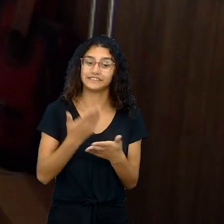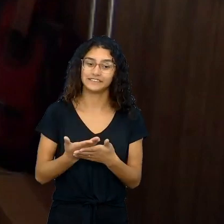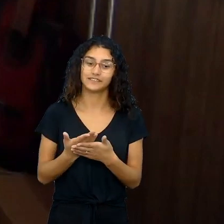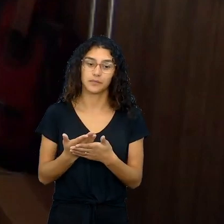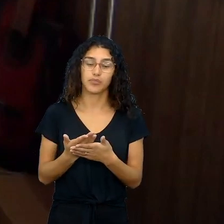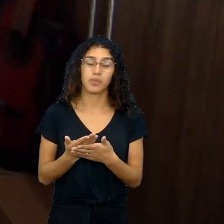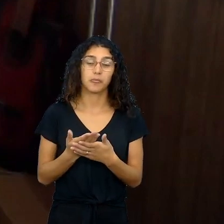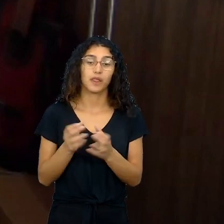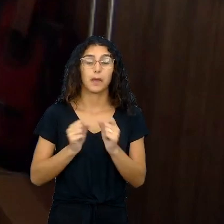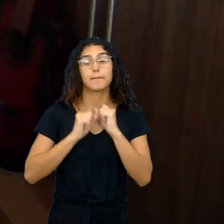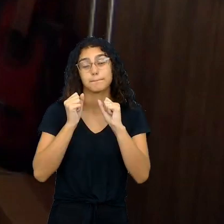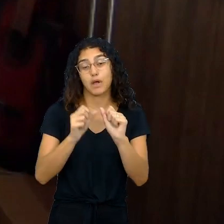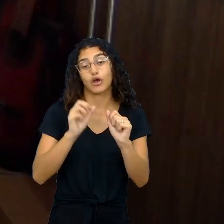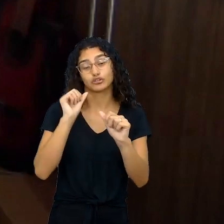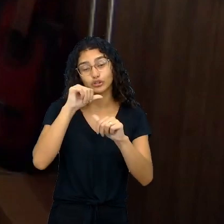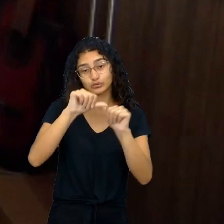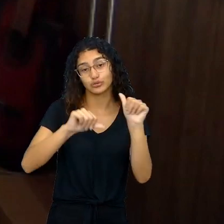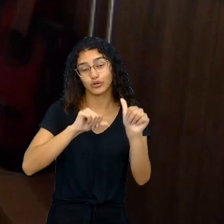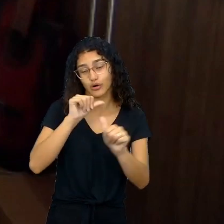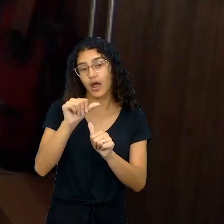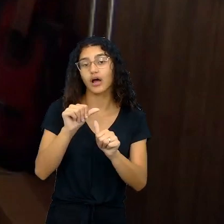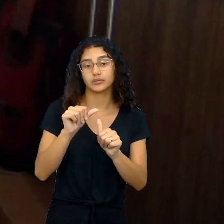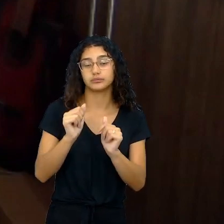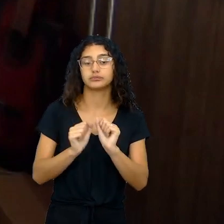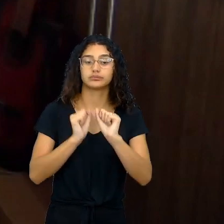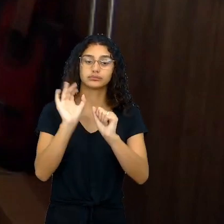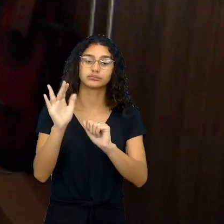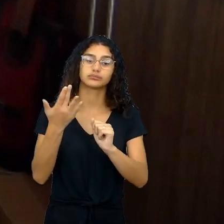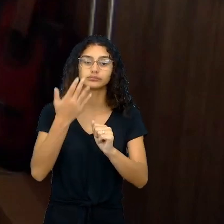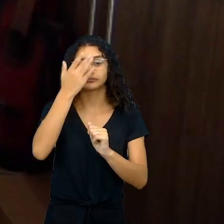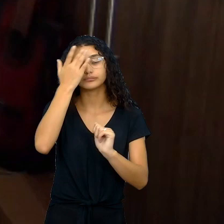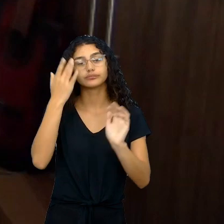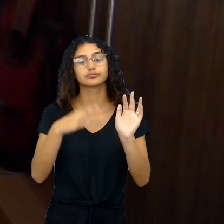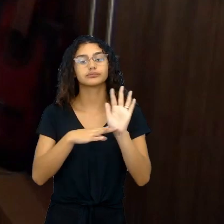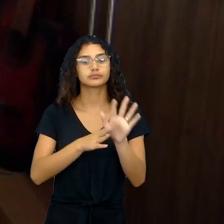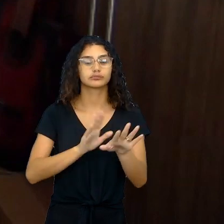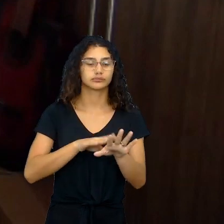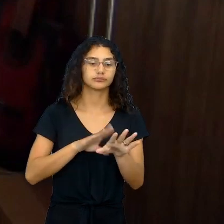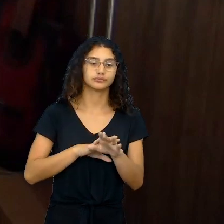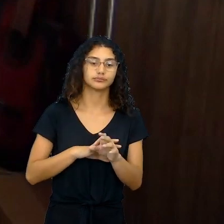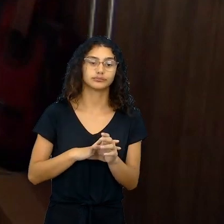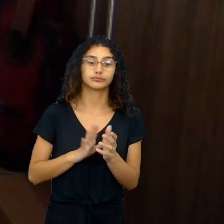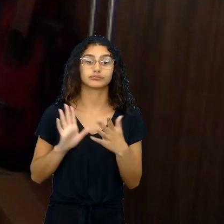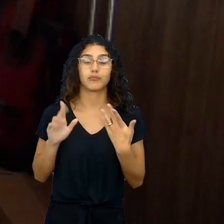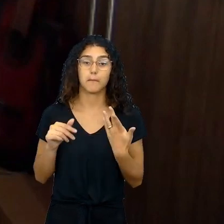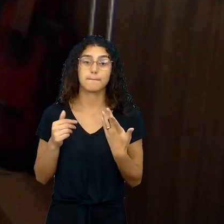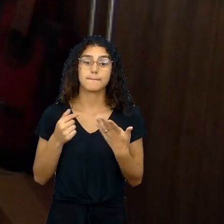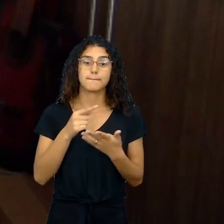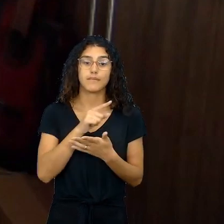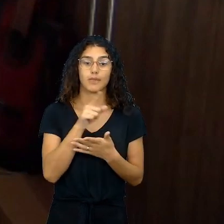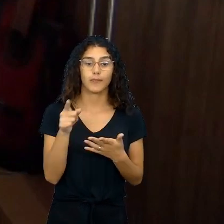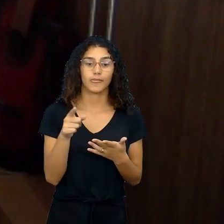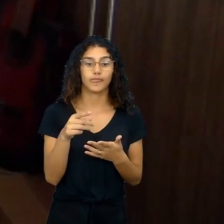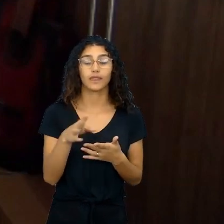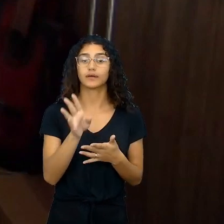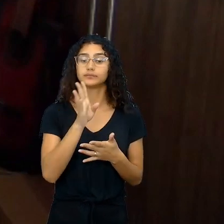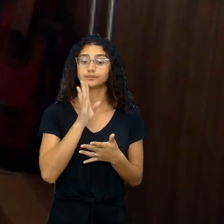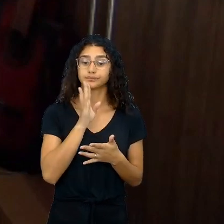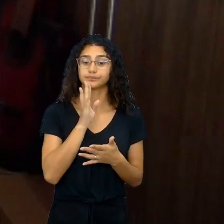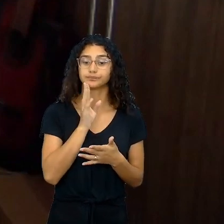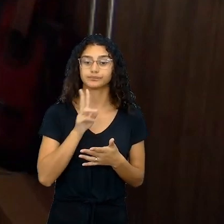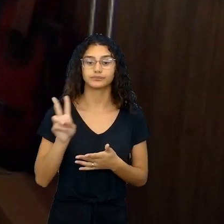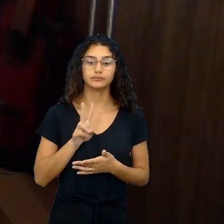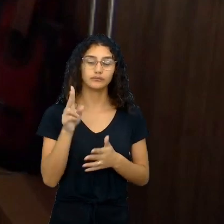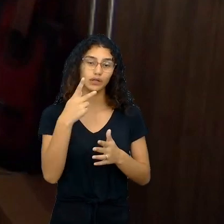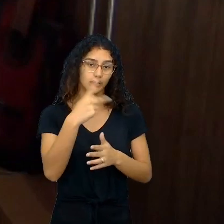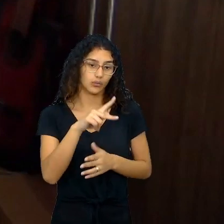que as coisas podem mudar, isso é muito importante, né? E tão importante quanto ter fé é você ser coerente com os seus